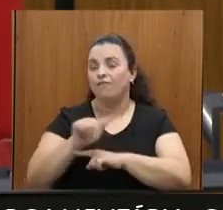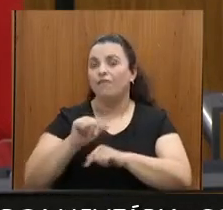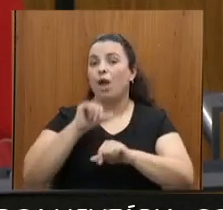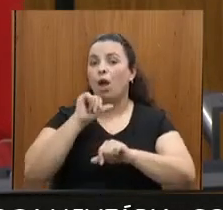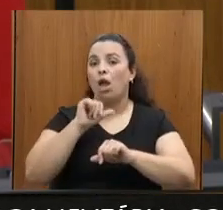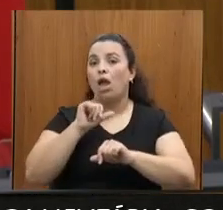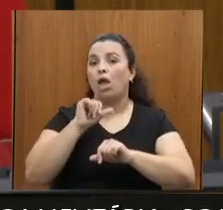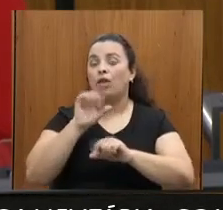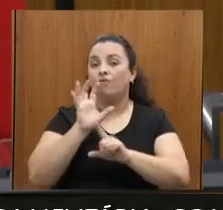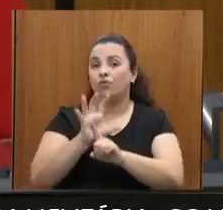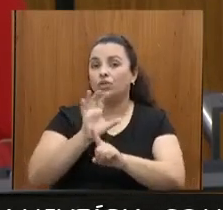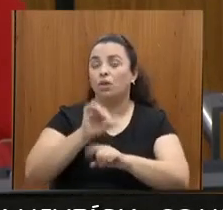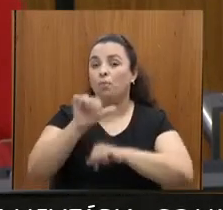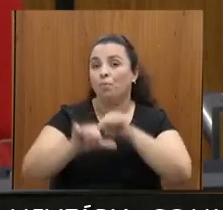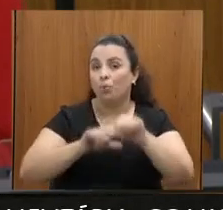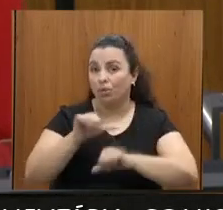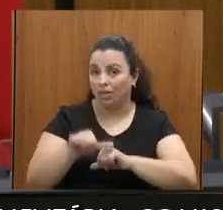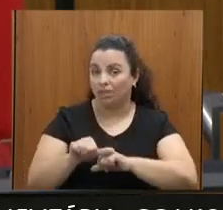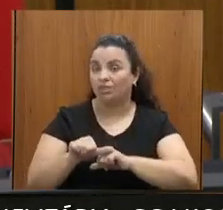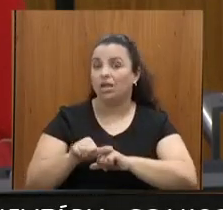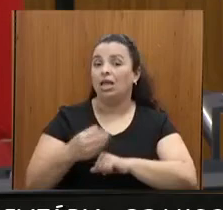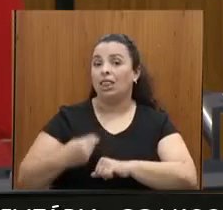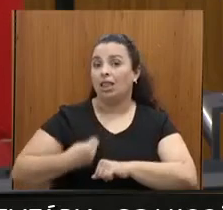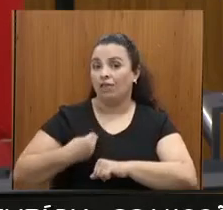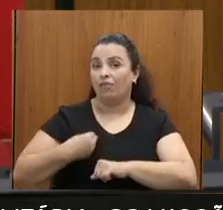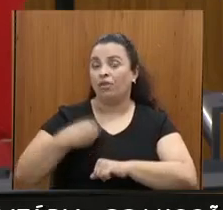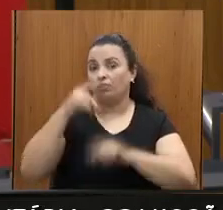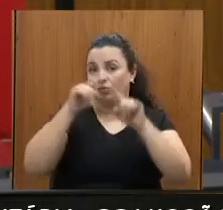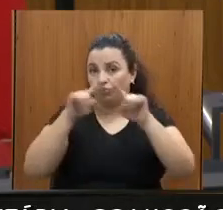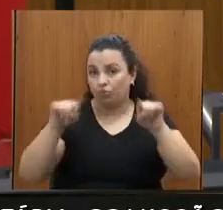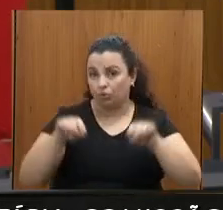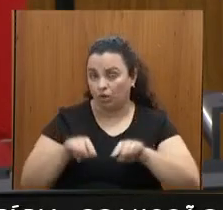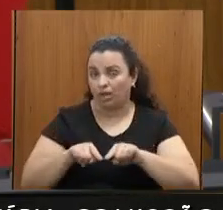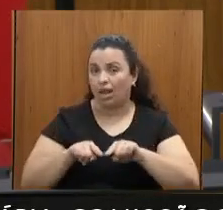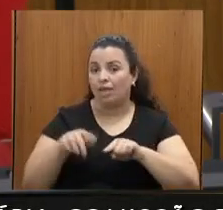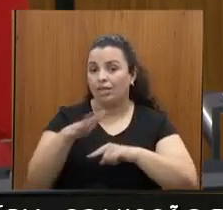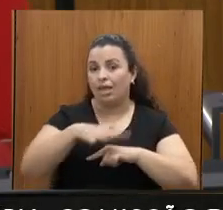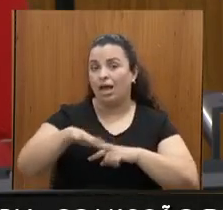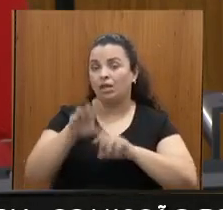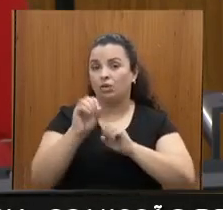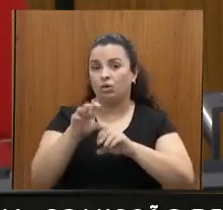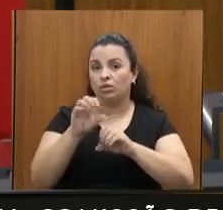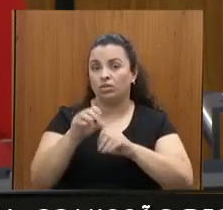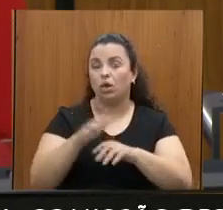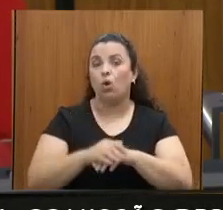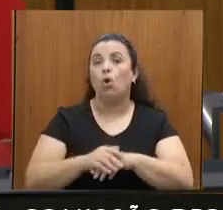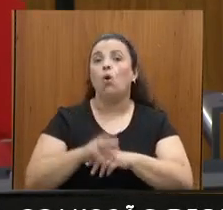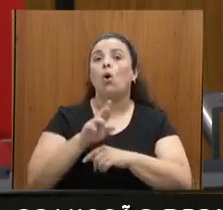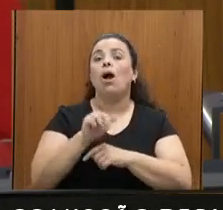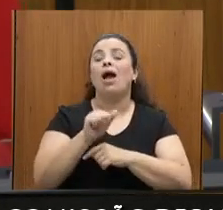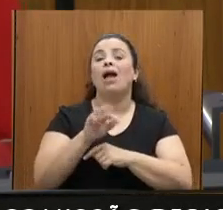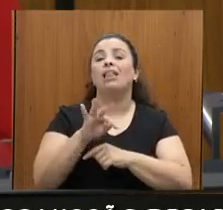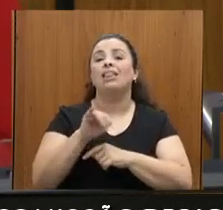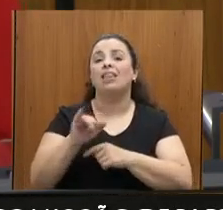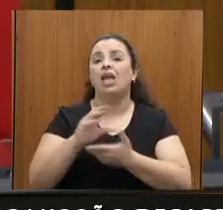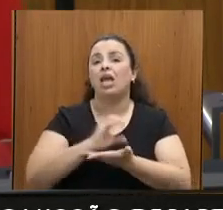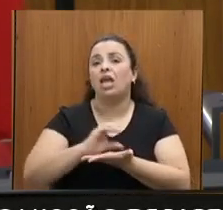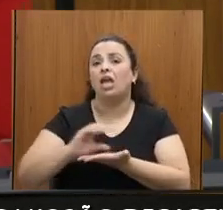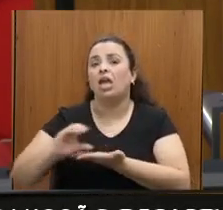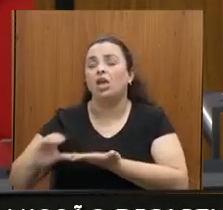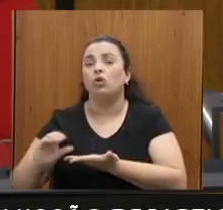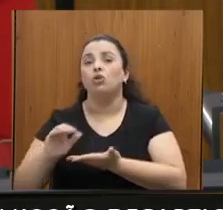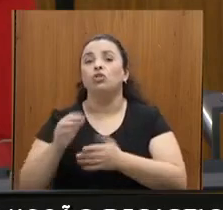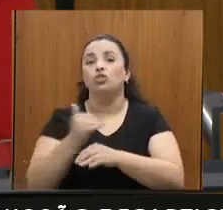dos trabalhadores em educação em relação a rateio de férias e um terço de férias constitucional. Todo ano, os trabalhadores